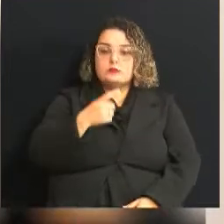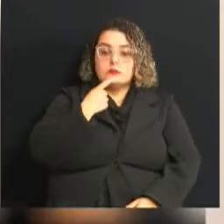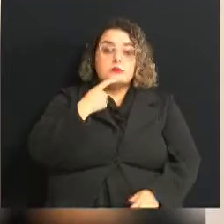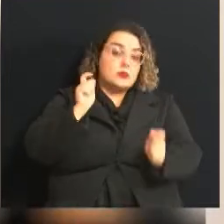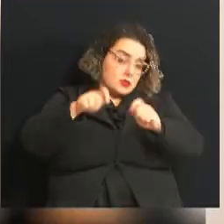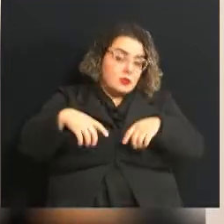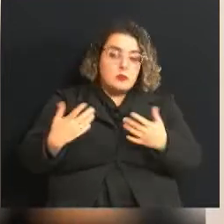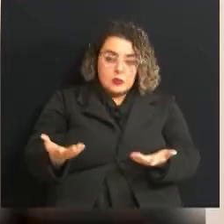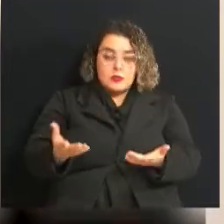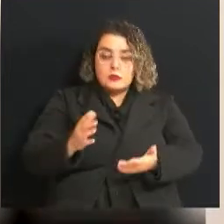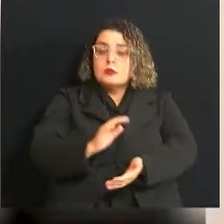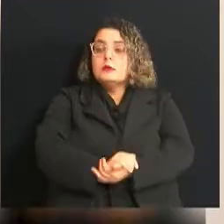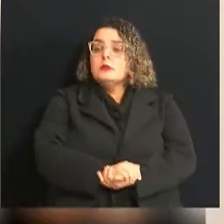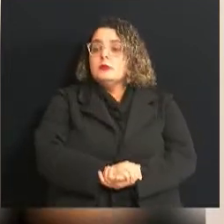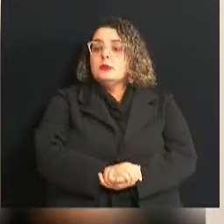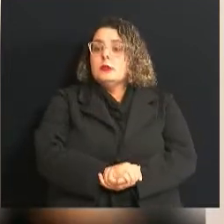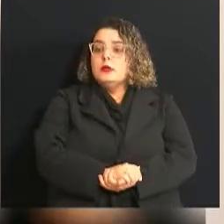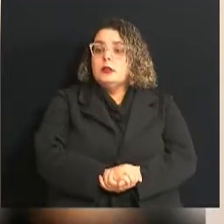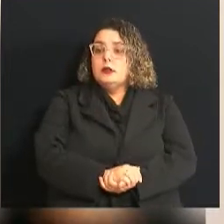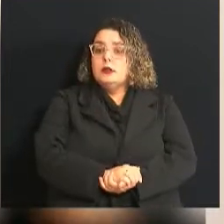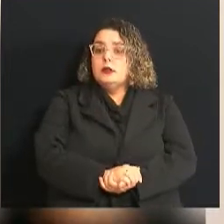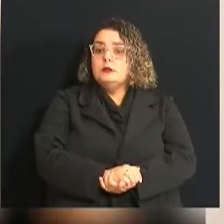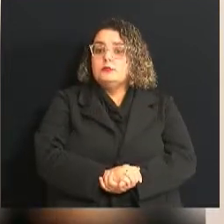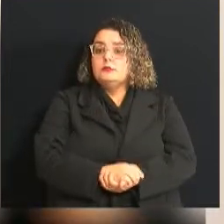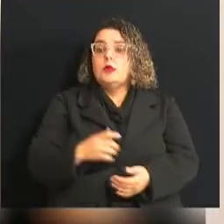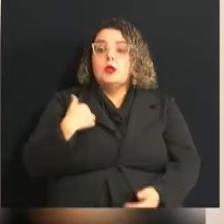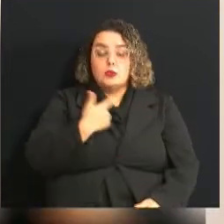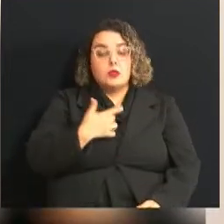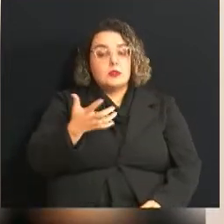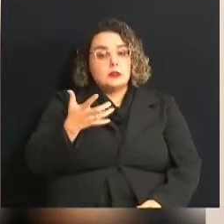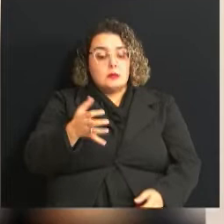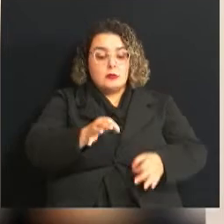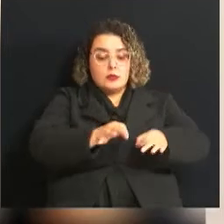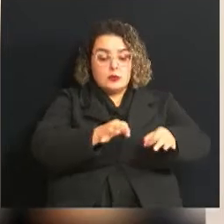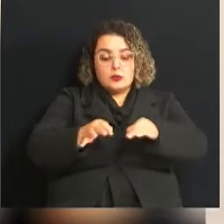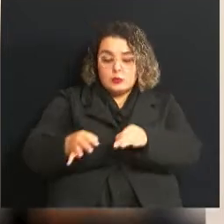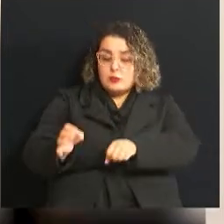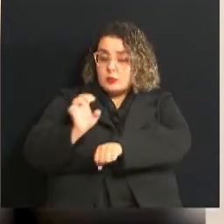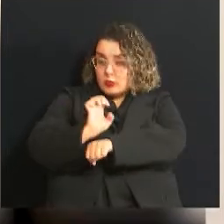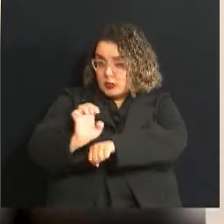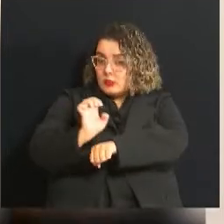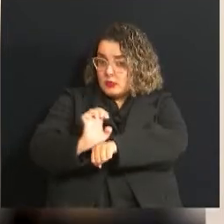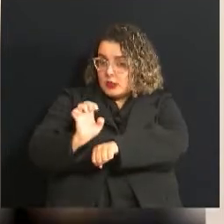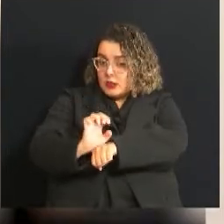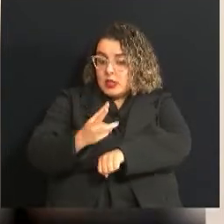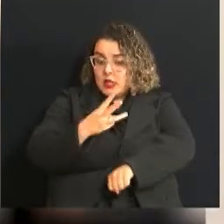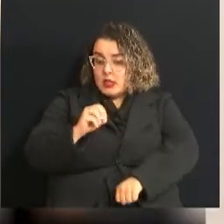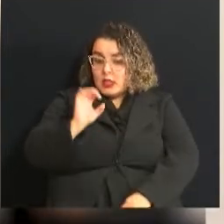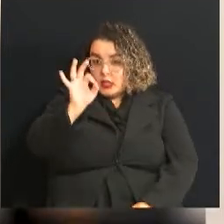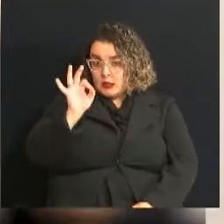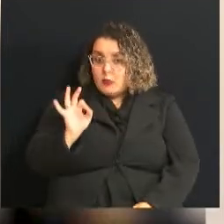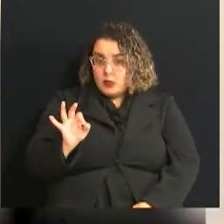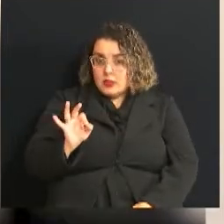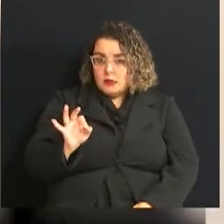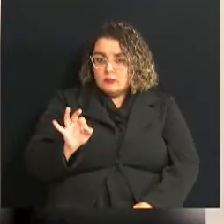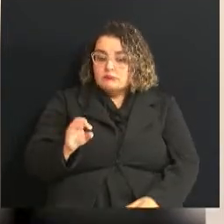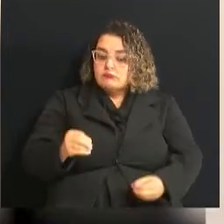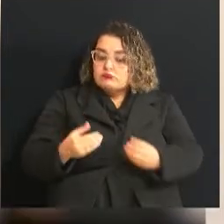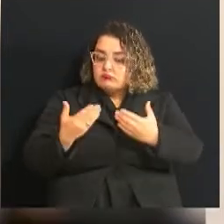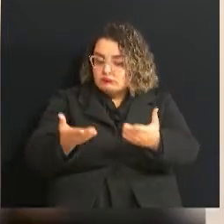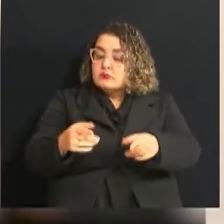possibilidade. A gente quer que nos programas de estágio 30% sejam destinados